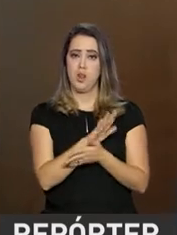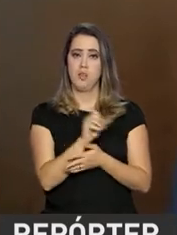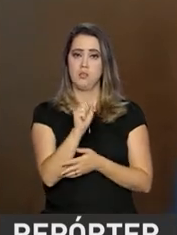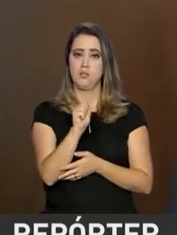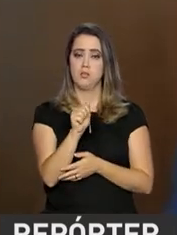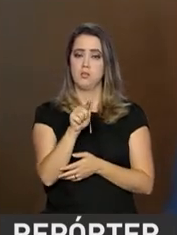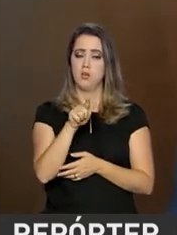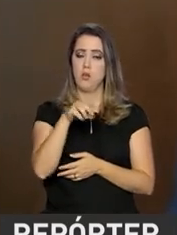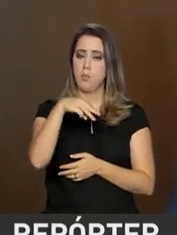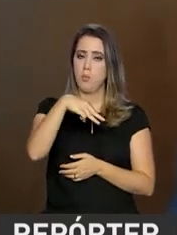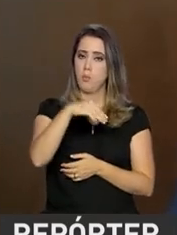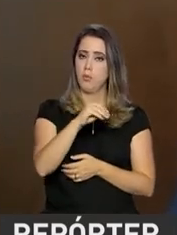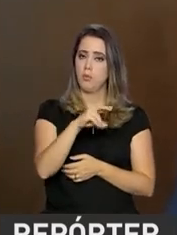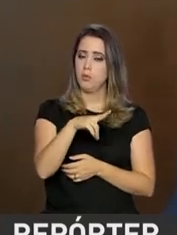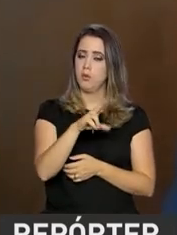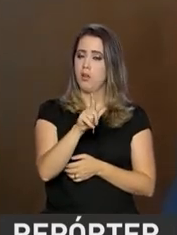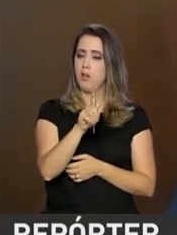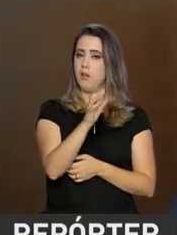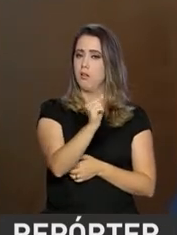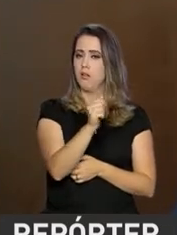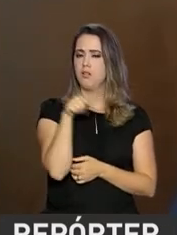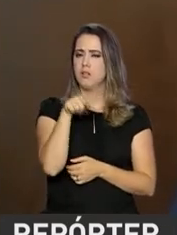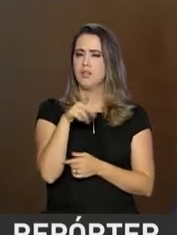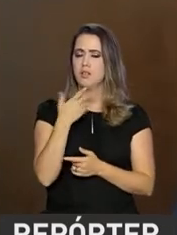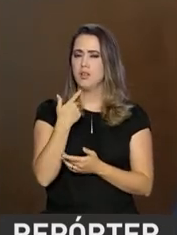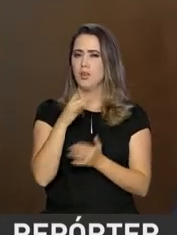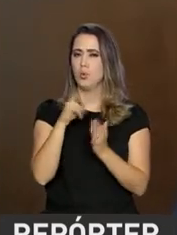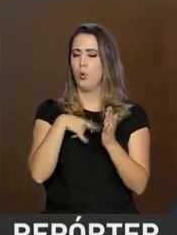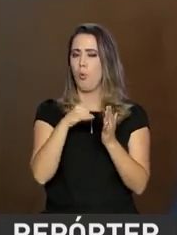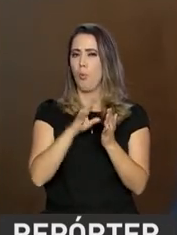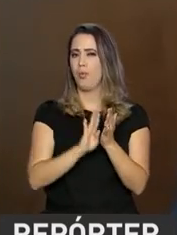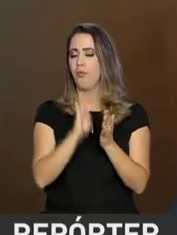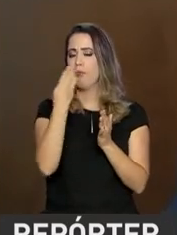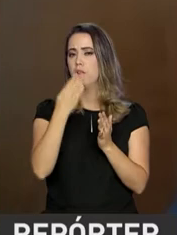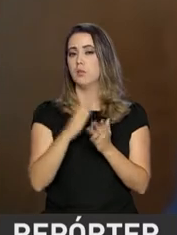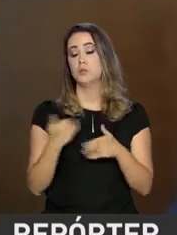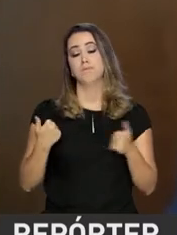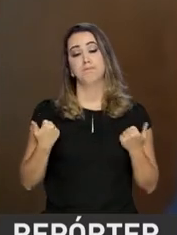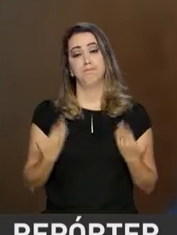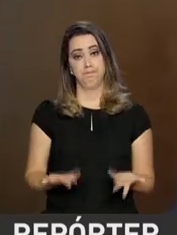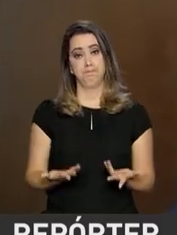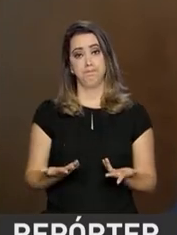salmonela e que o certificado, segundo as denúncias, foi adulterado. Então,